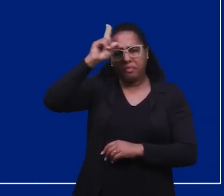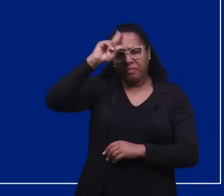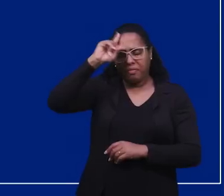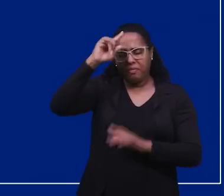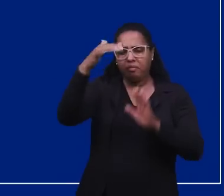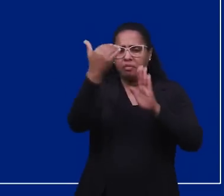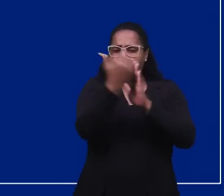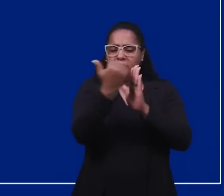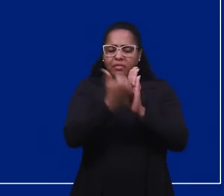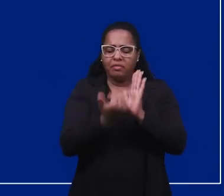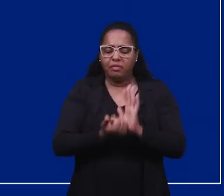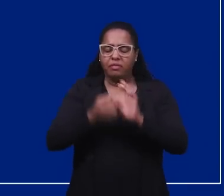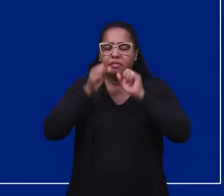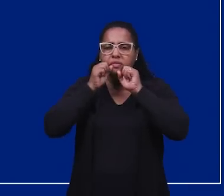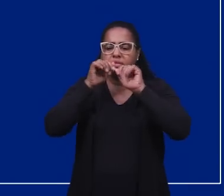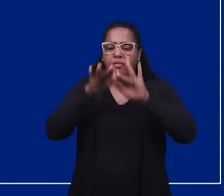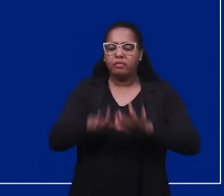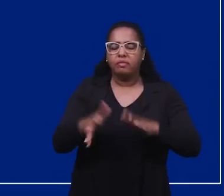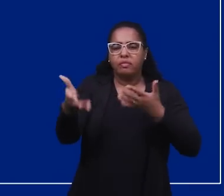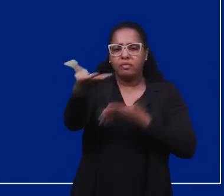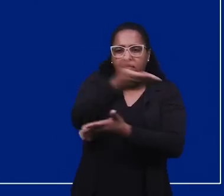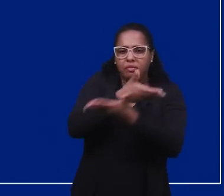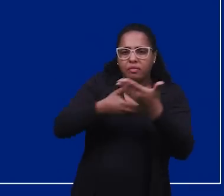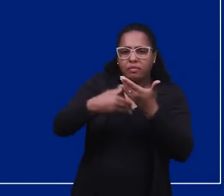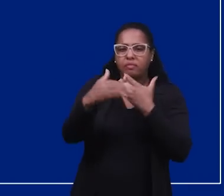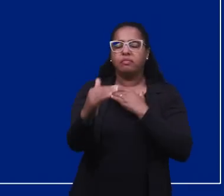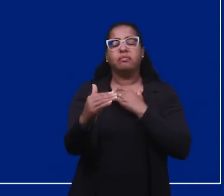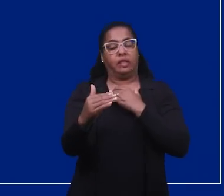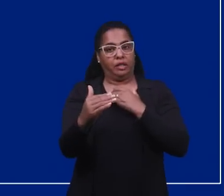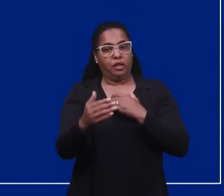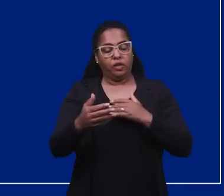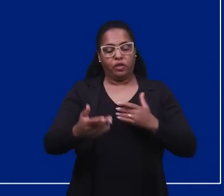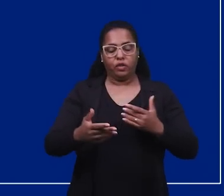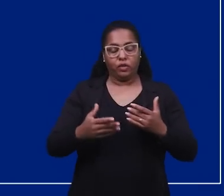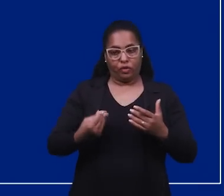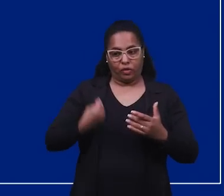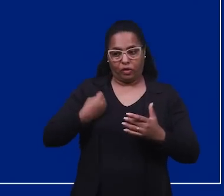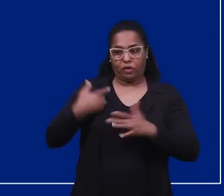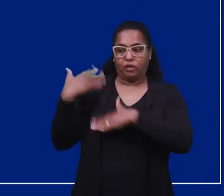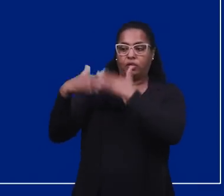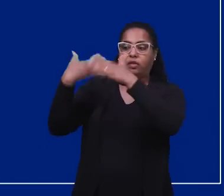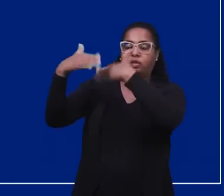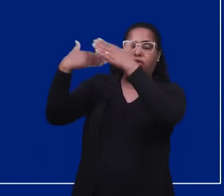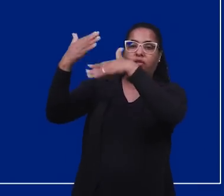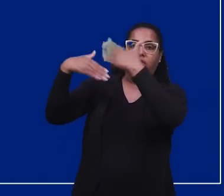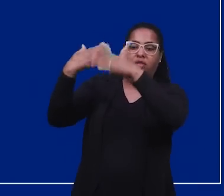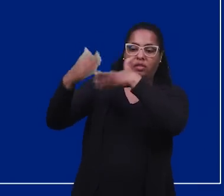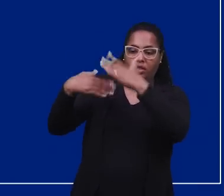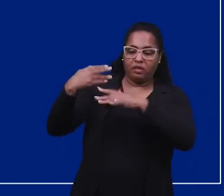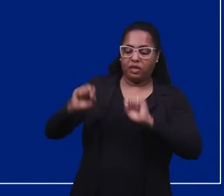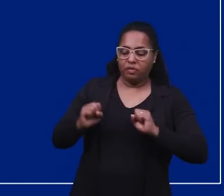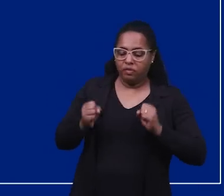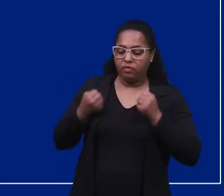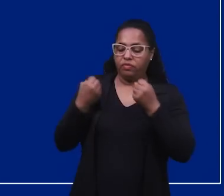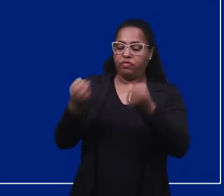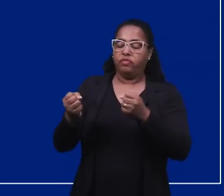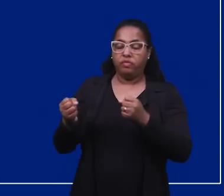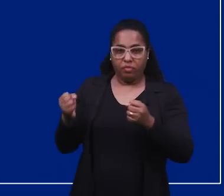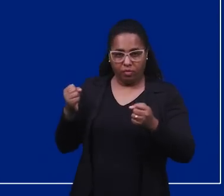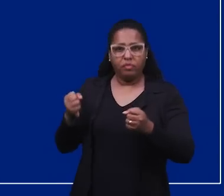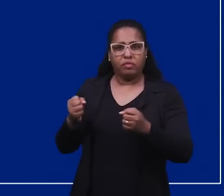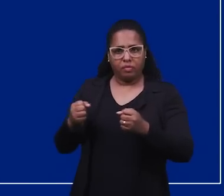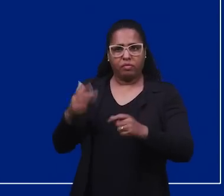com o programa. Tem sido uma bênção participar, pois somos edificados e assim nossa vida espiritual é nutrida para enfrentarmos